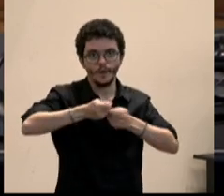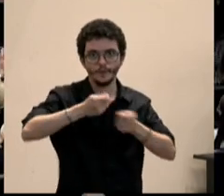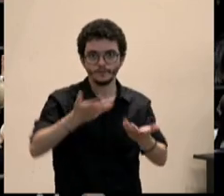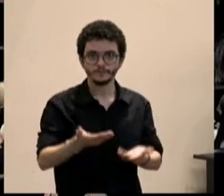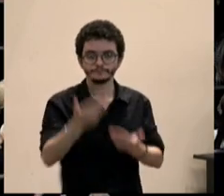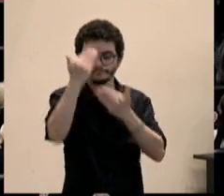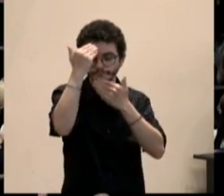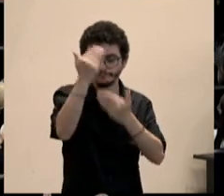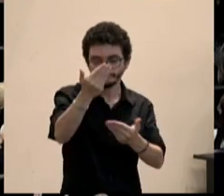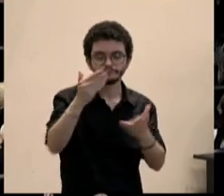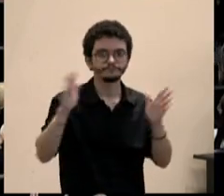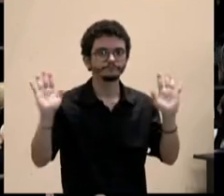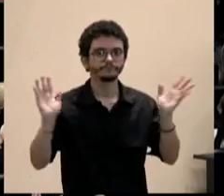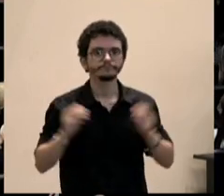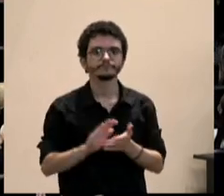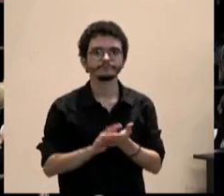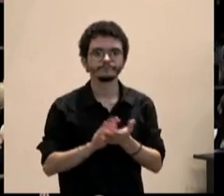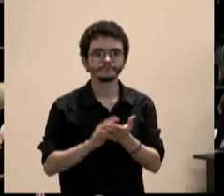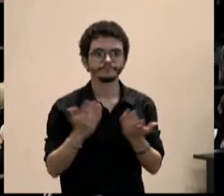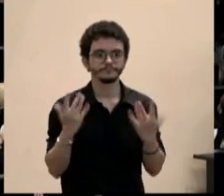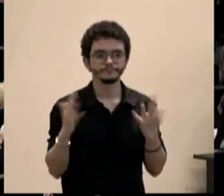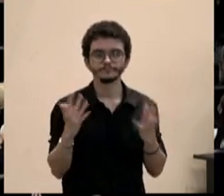obrigada.